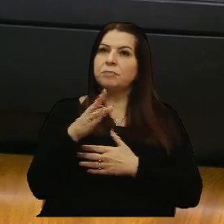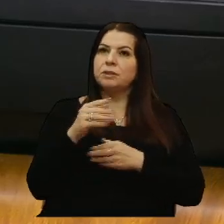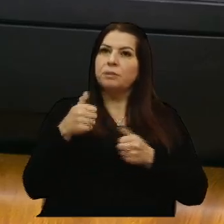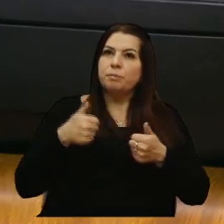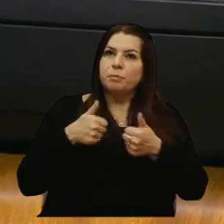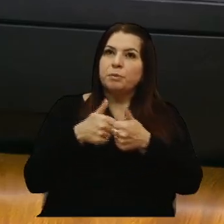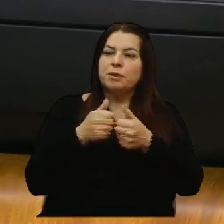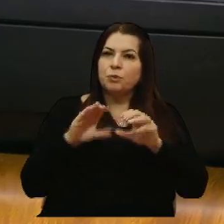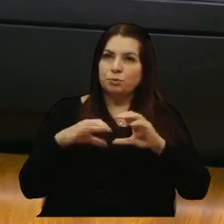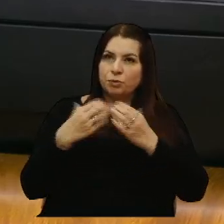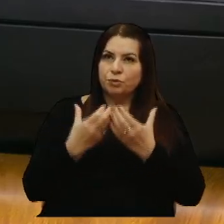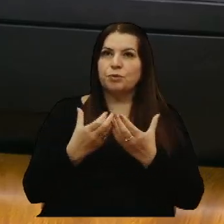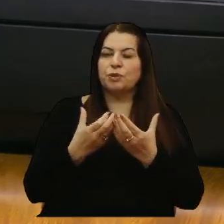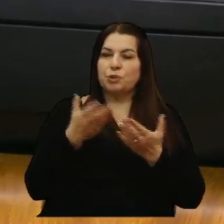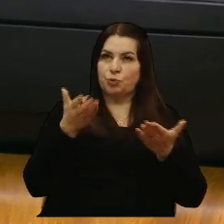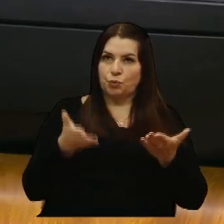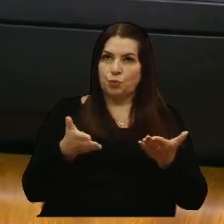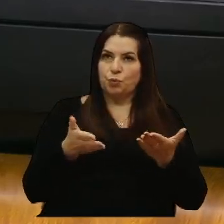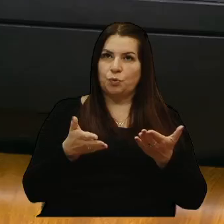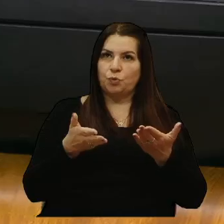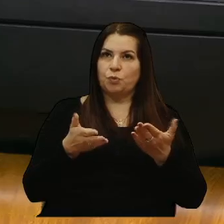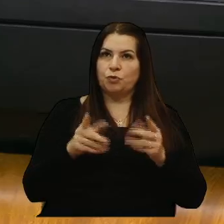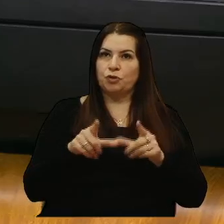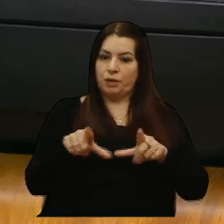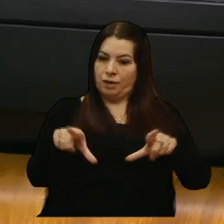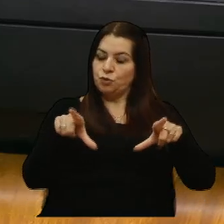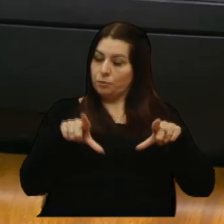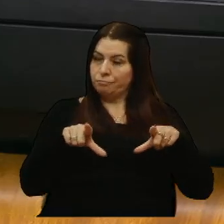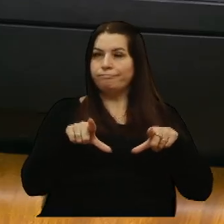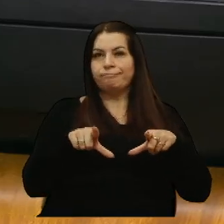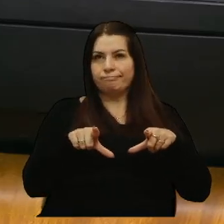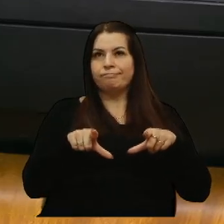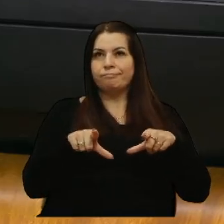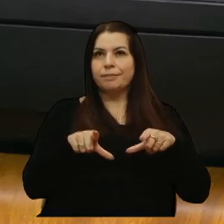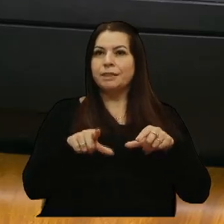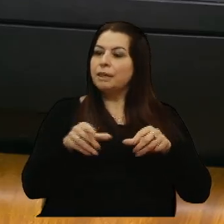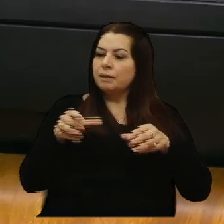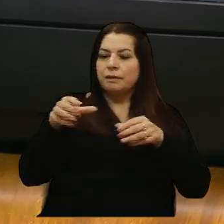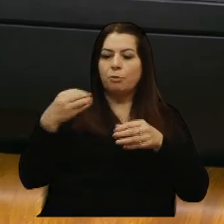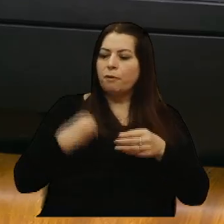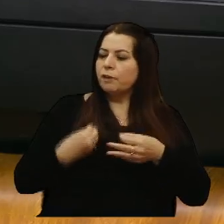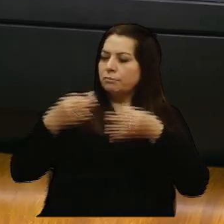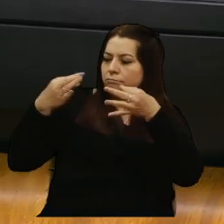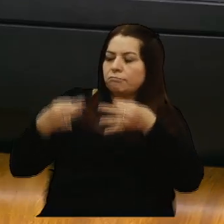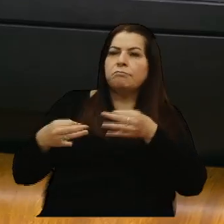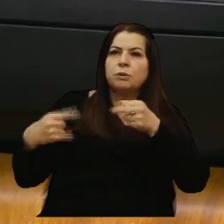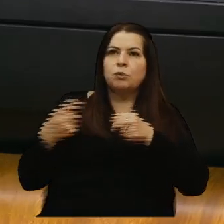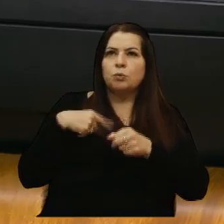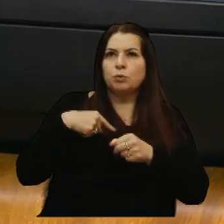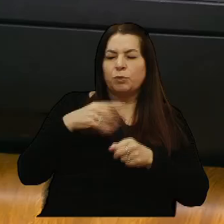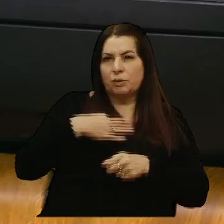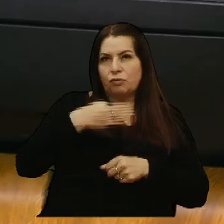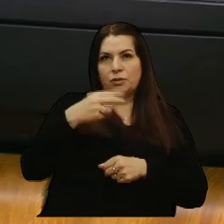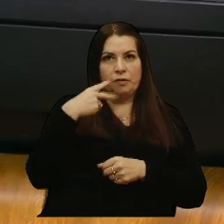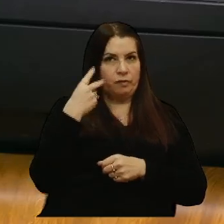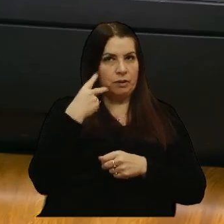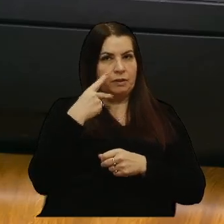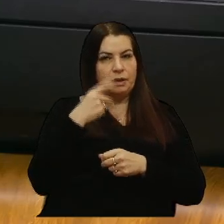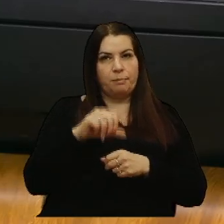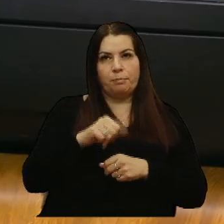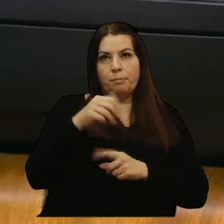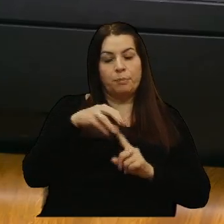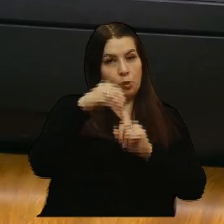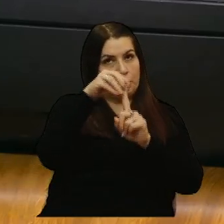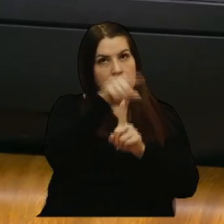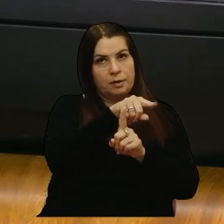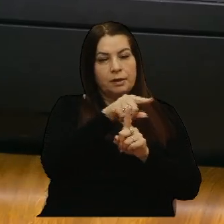proximidade com as comunidades. Hoje, a titulação é levar dignidade. O senhor sabe que quando eu era candidato a vereador, eu falava que a minha